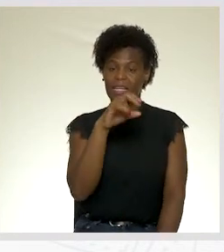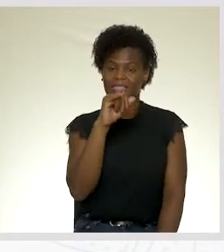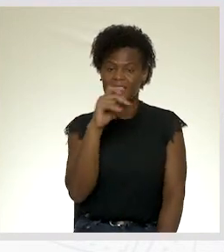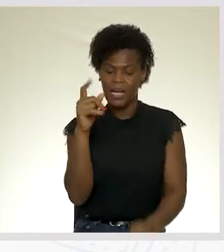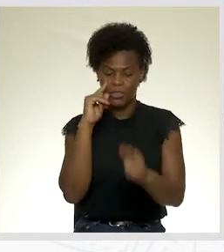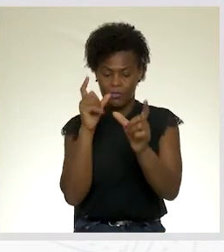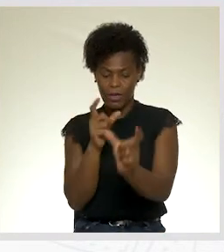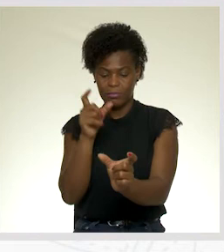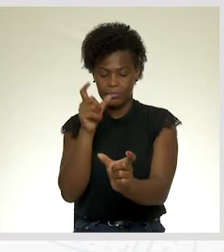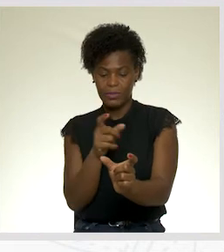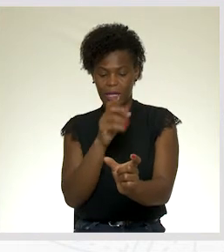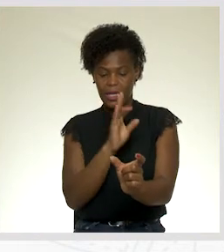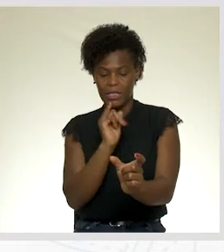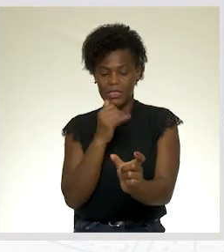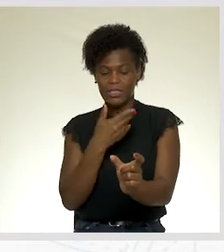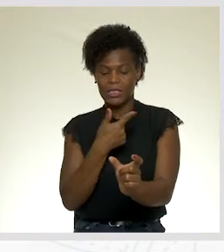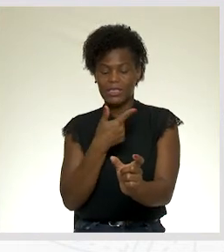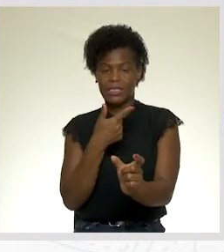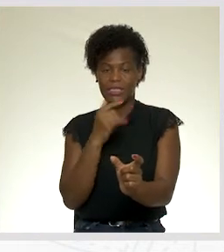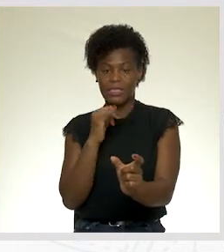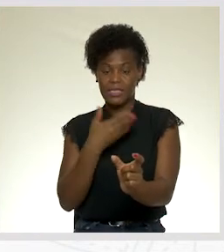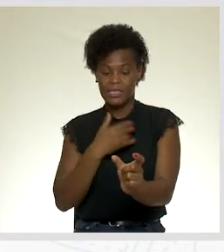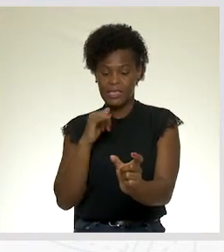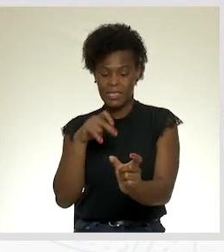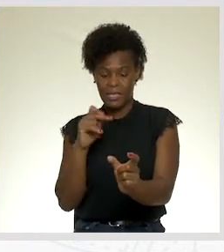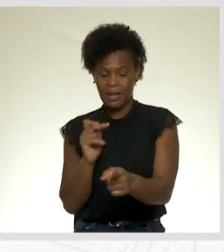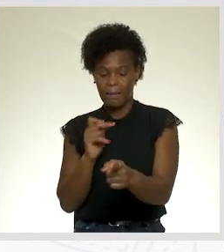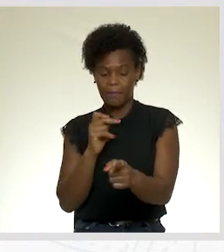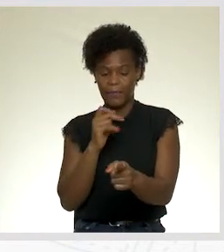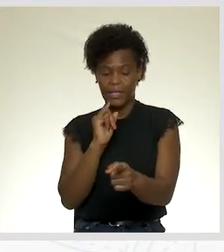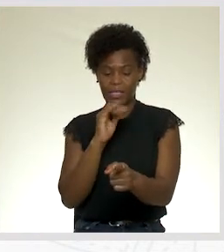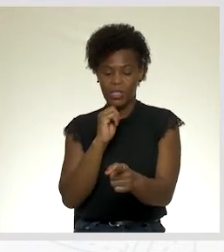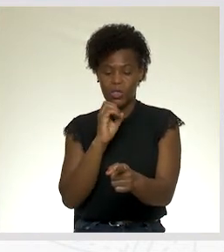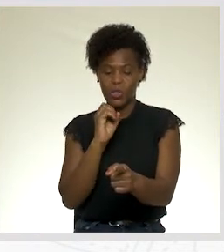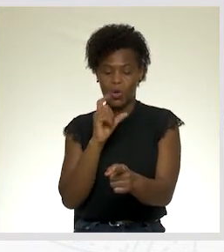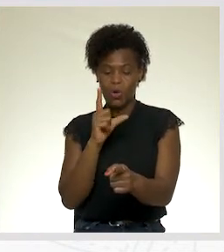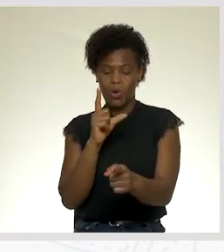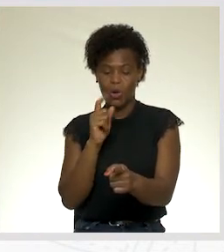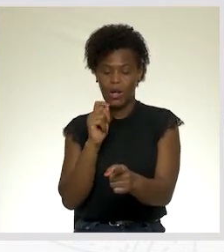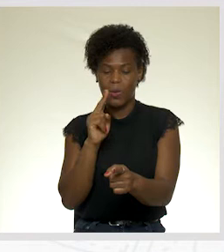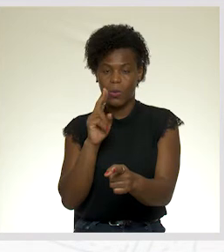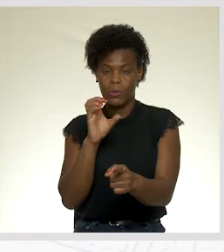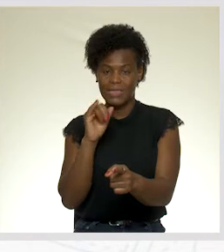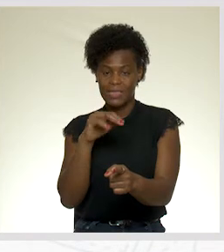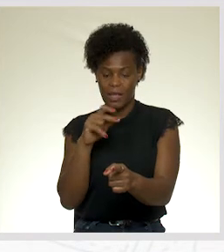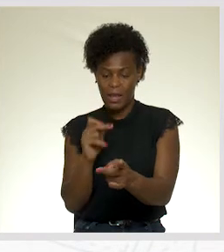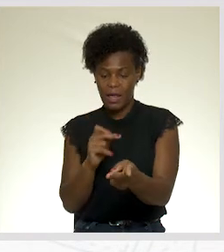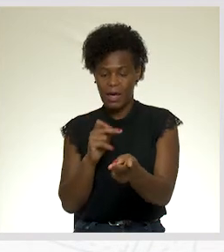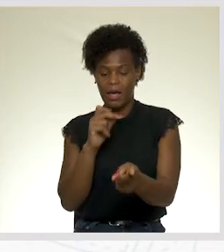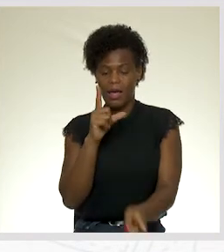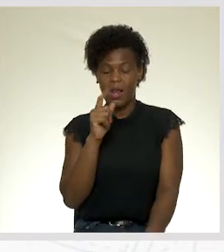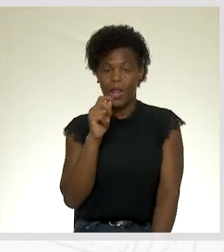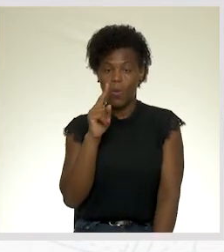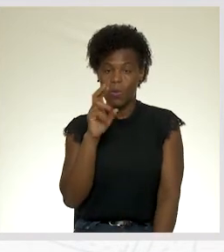a histidina, temos a iseolacina, temos a leucina, temos a lisina, a